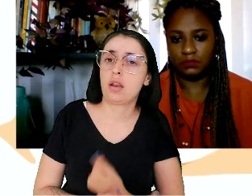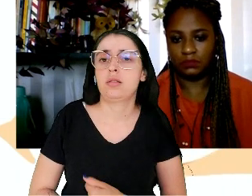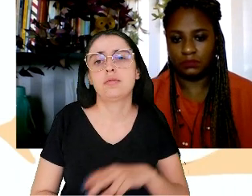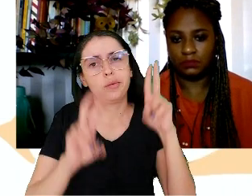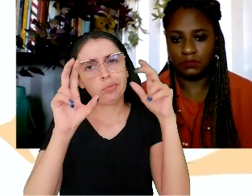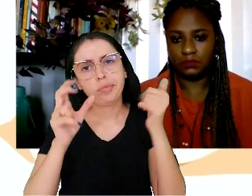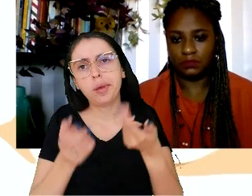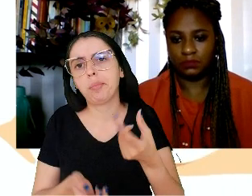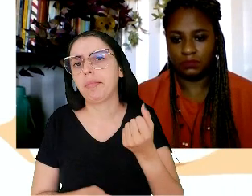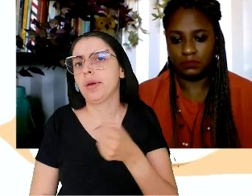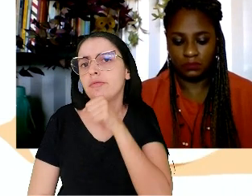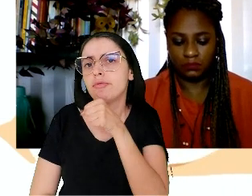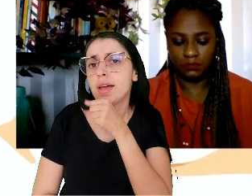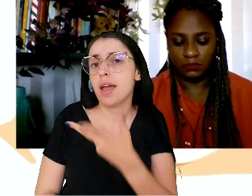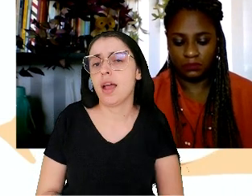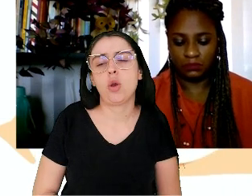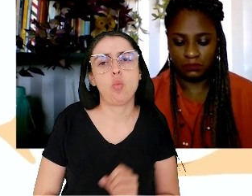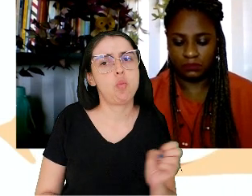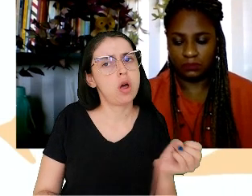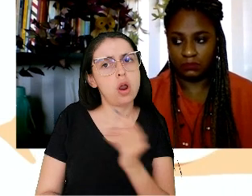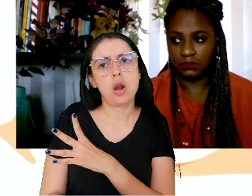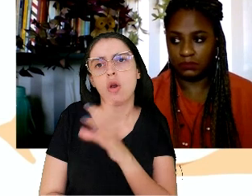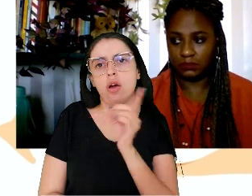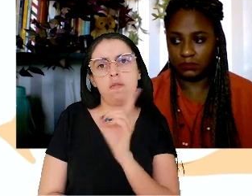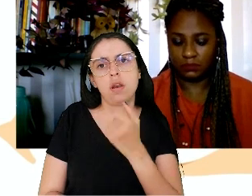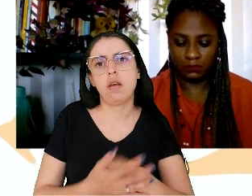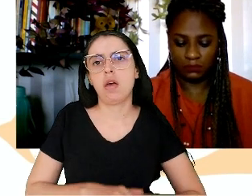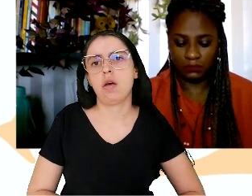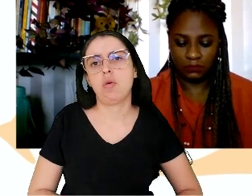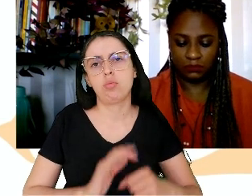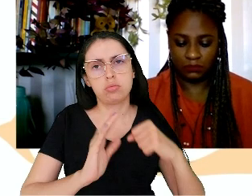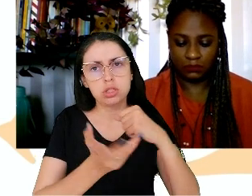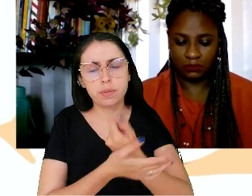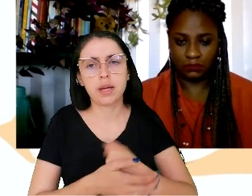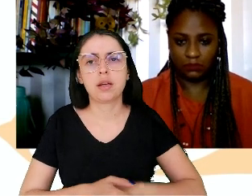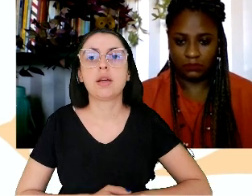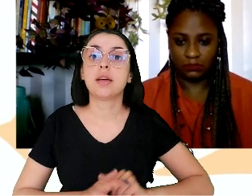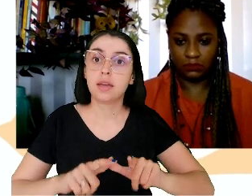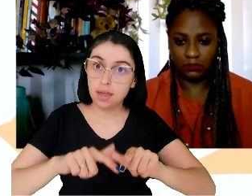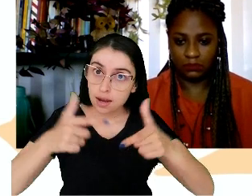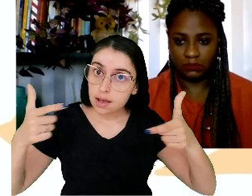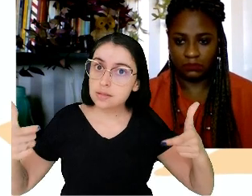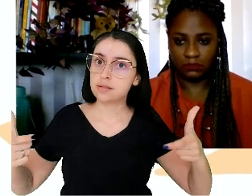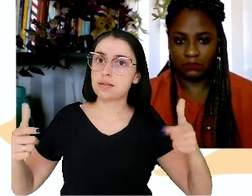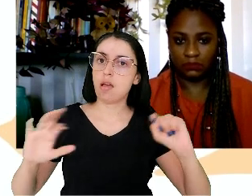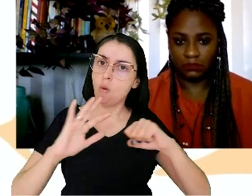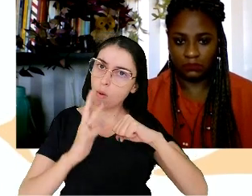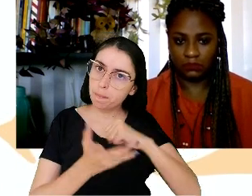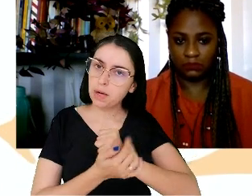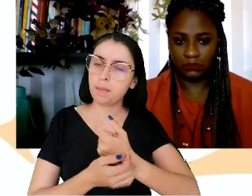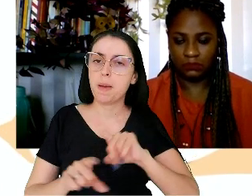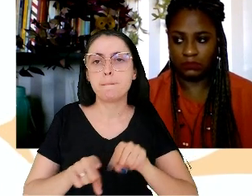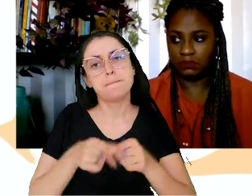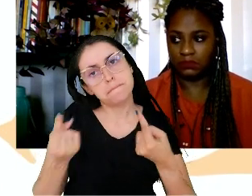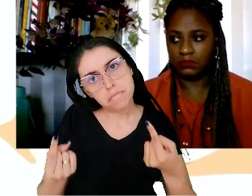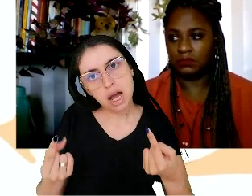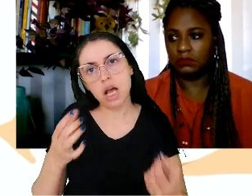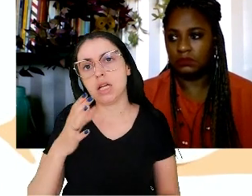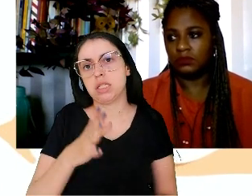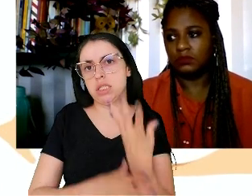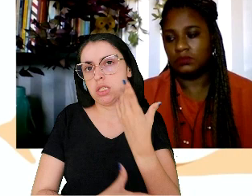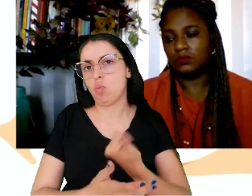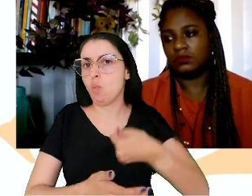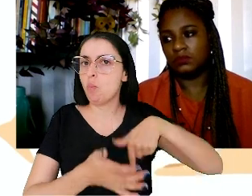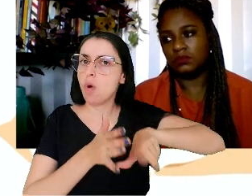antigo. Ele não surge com os efeitos da pandemia, ele se agrava com a pandemia, mas ele